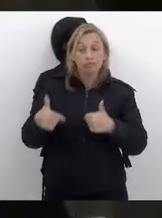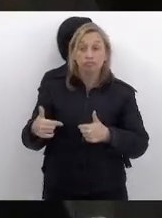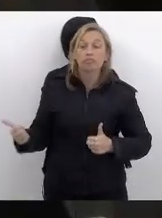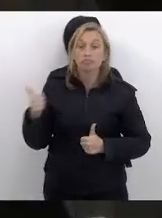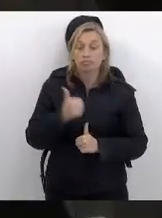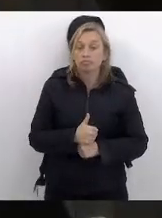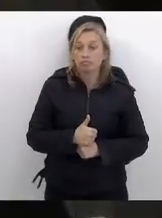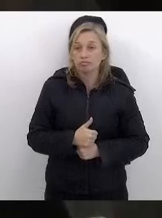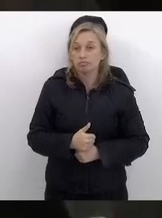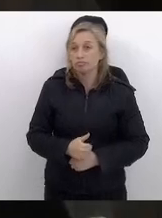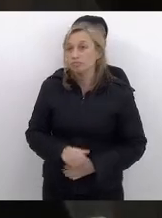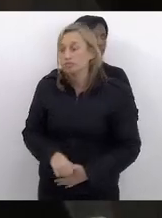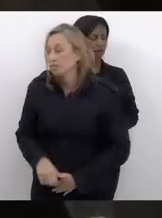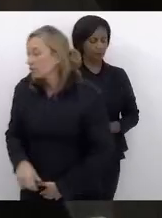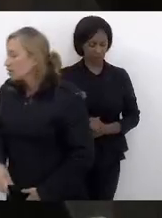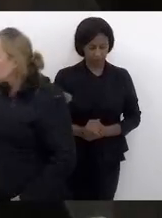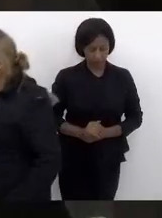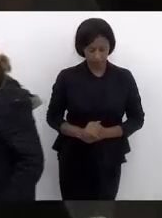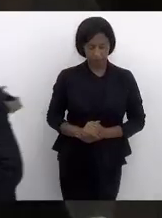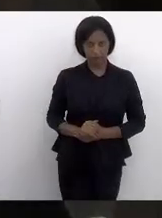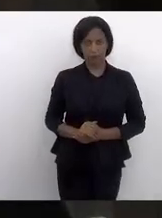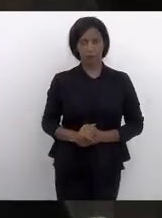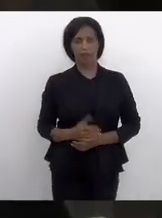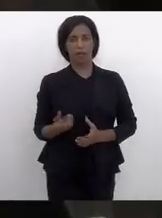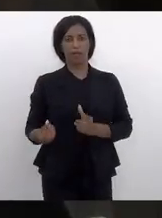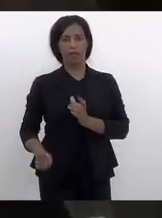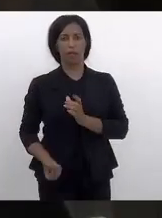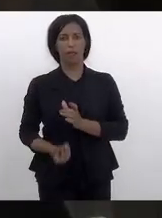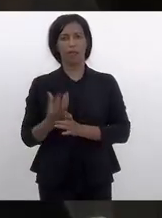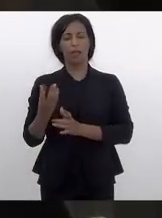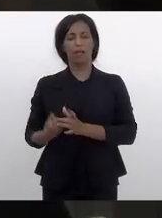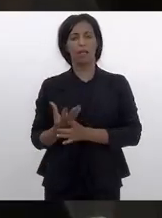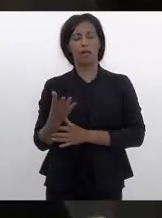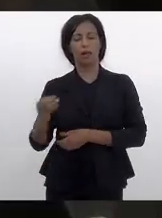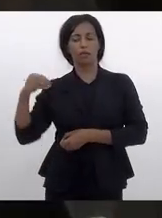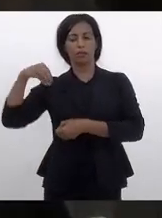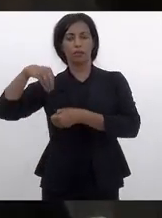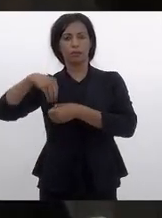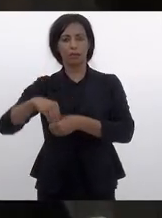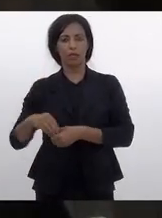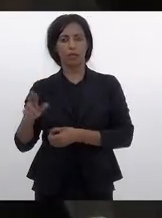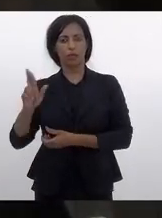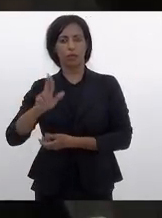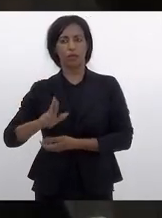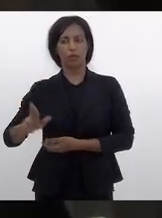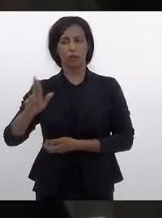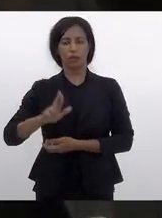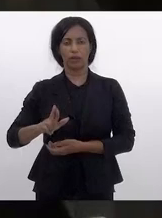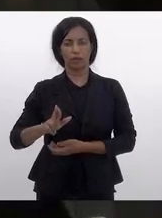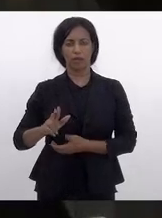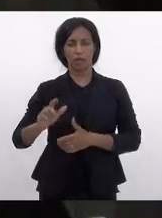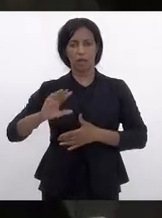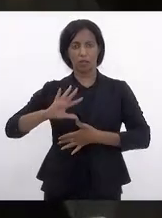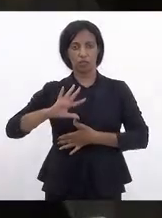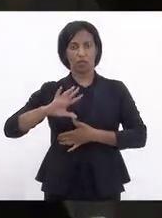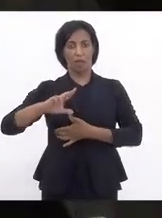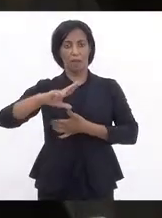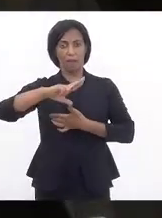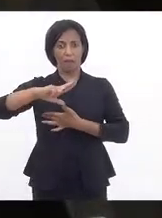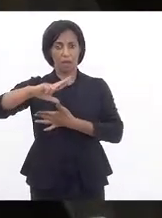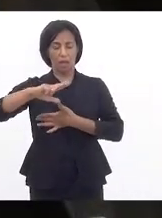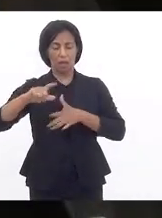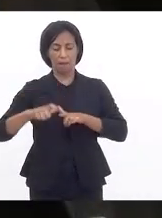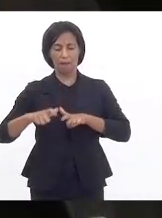né e assim é fomentando incubadoras sociais dentro da Universidade de São Paulo que uma das maiores da América Latina então ele mesmo